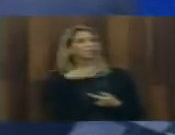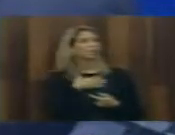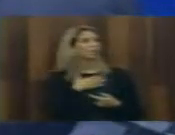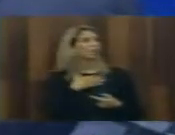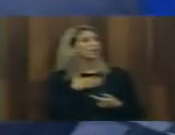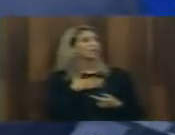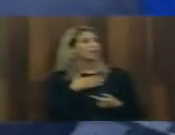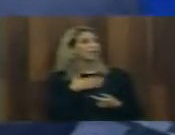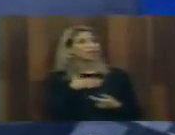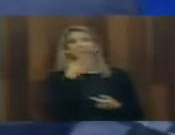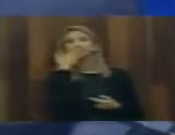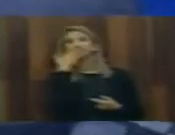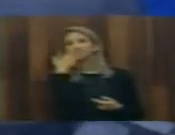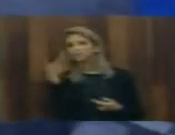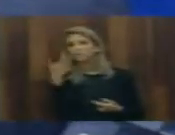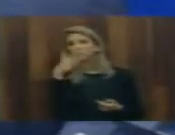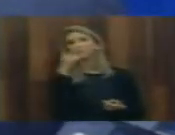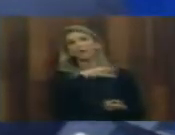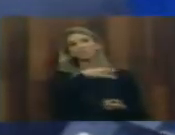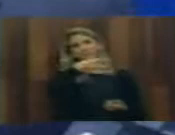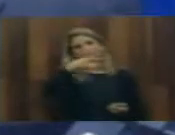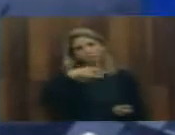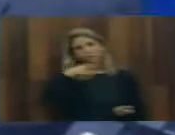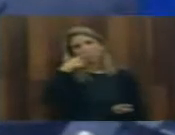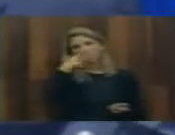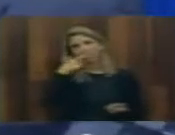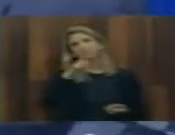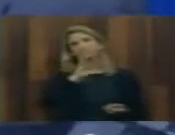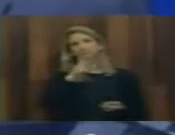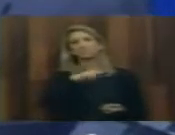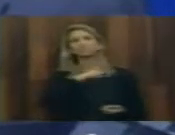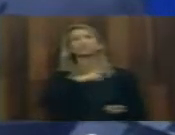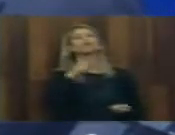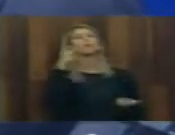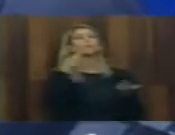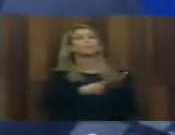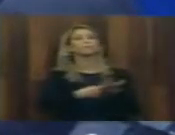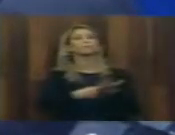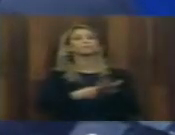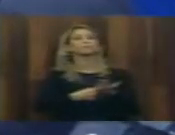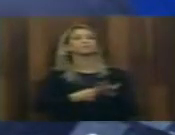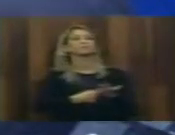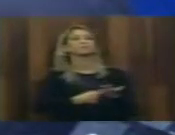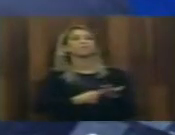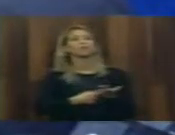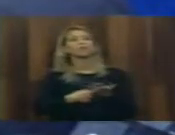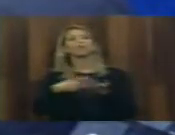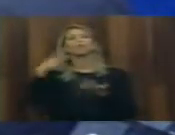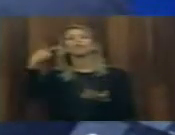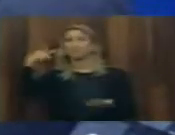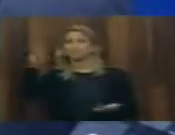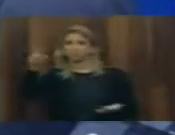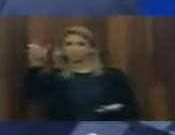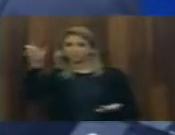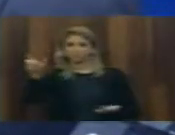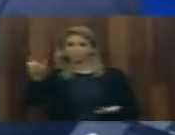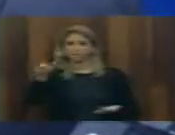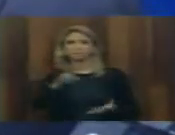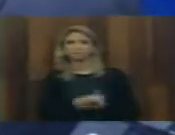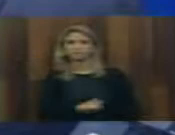um pedido para a área da saúde, e ele disse que tem um compromisso com você na parte